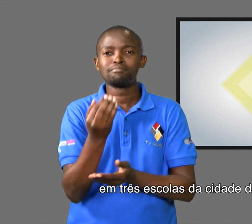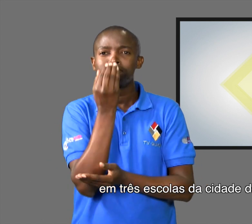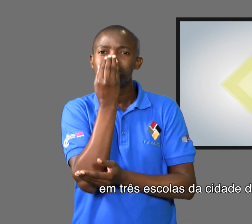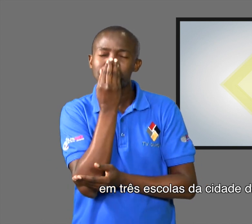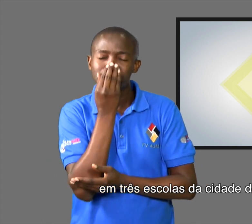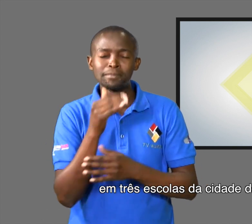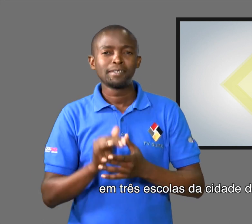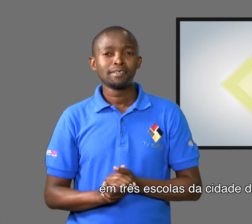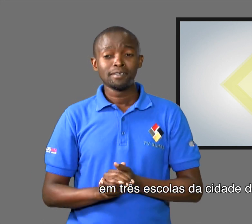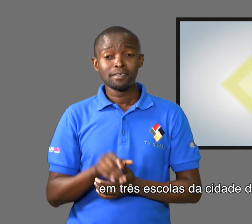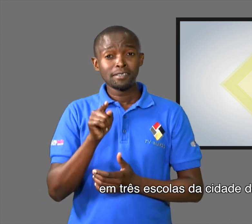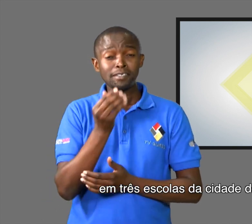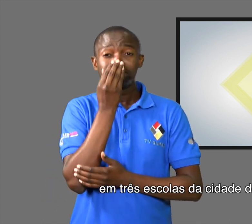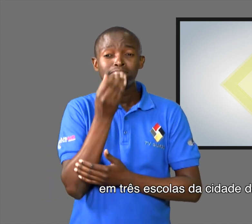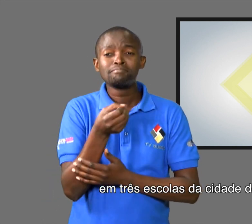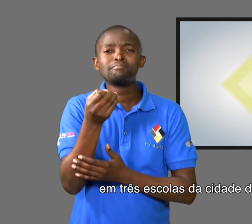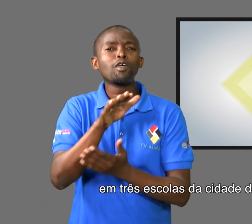em 13 escolas.